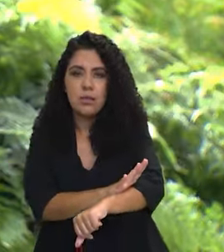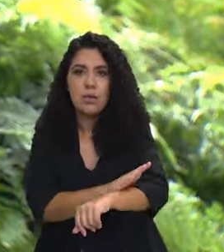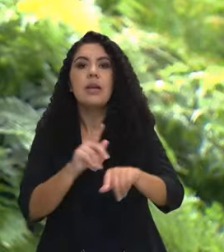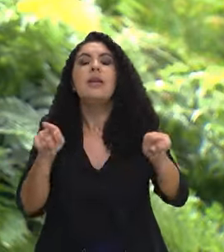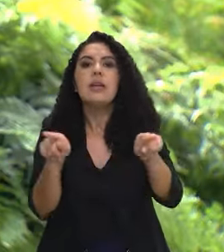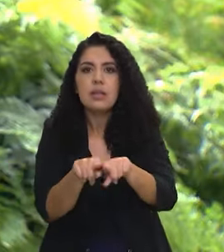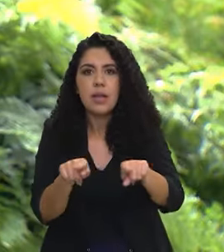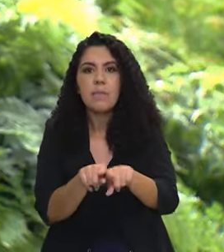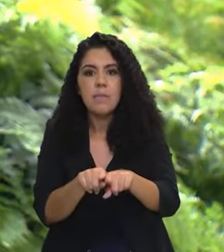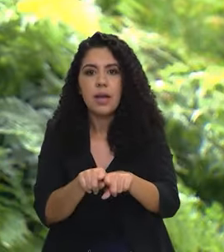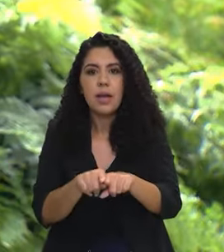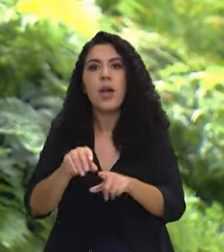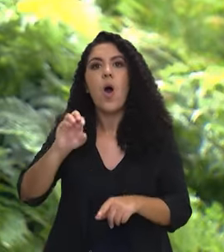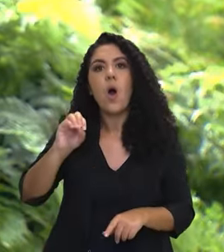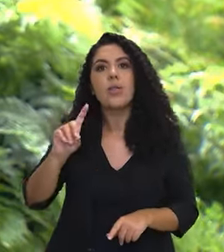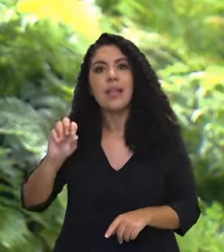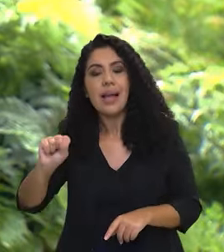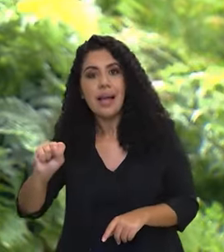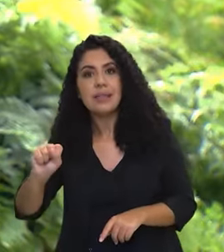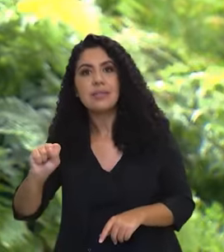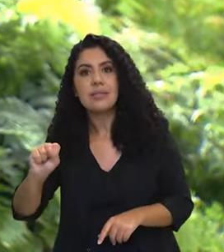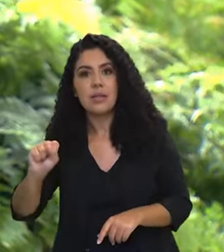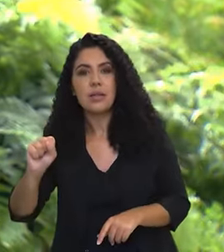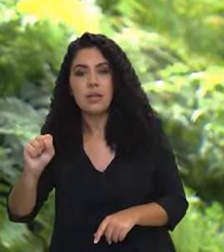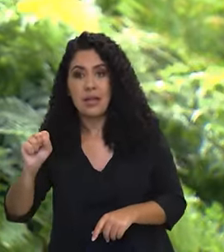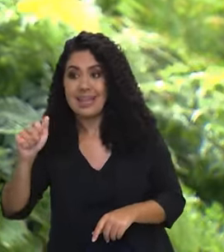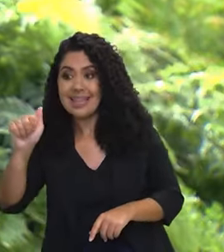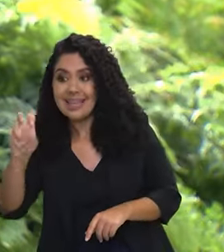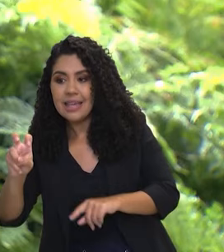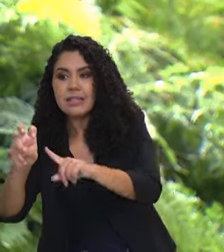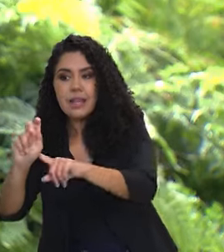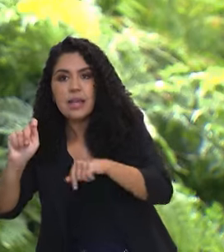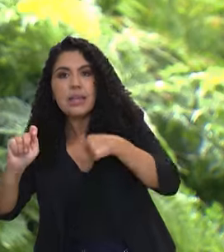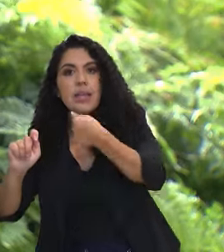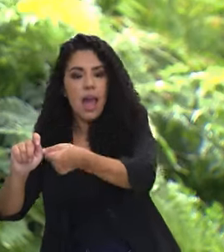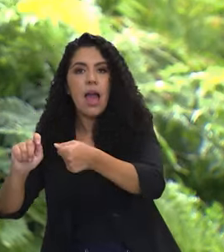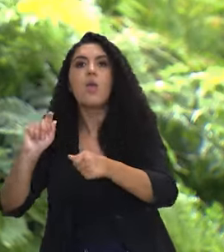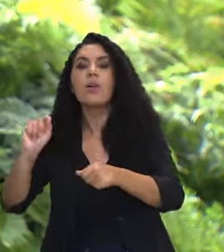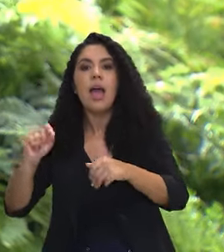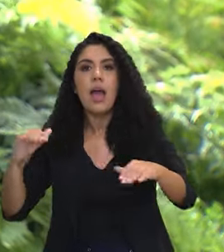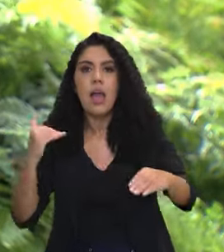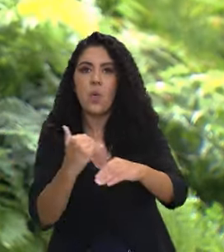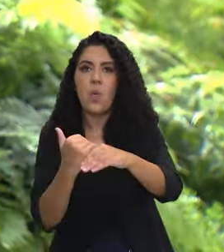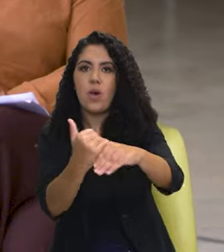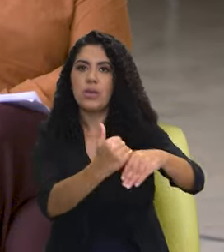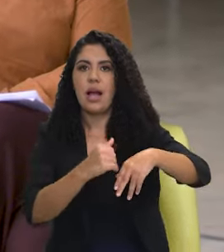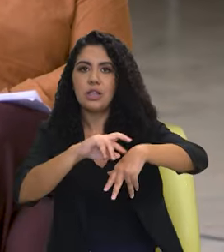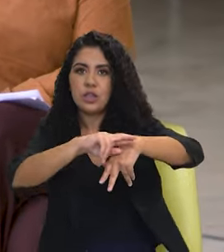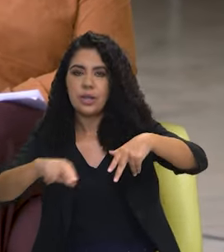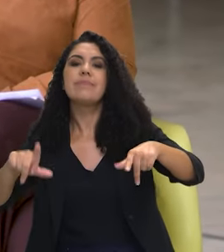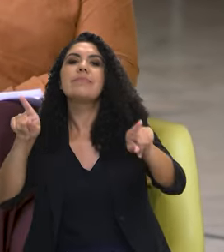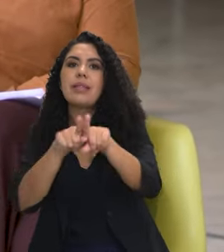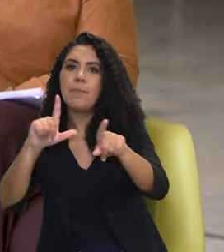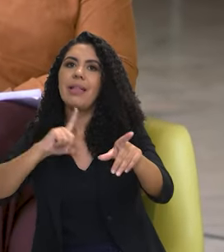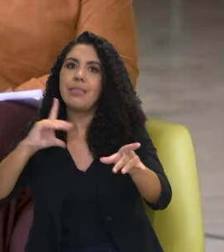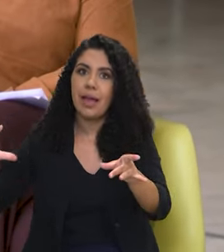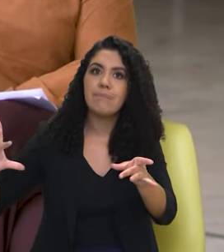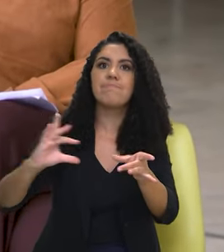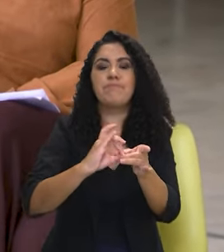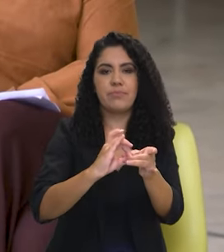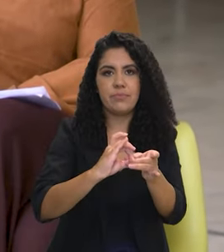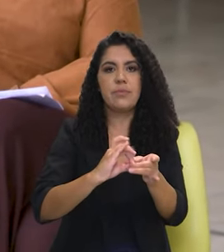da igualdade de gênero, não se separa do ODS dito 18. A gente encara esses dois